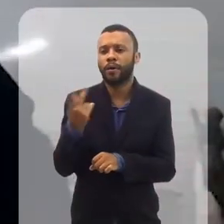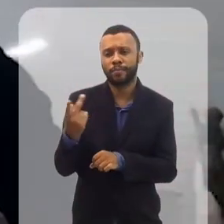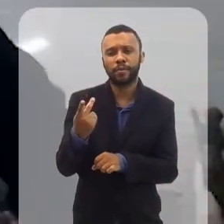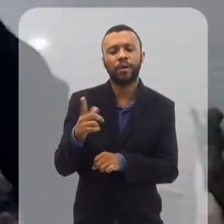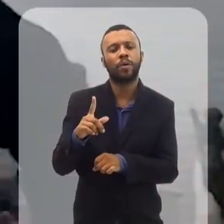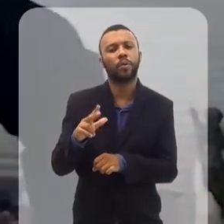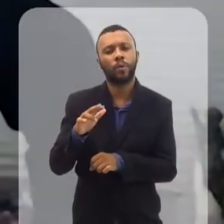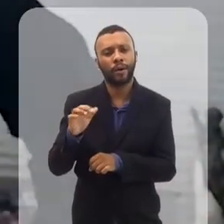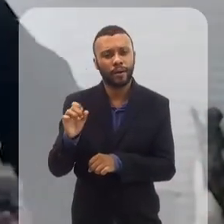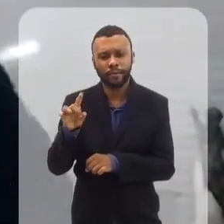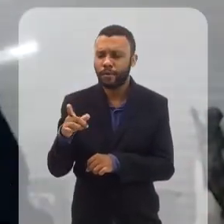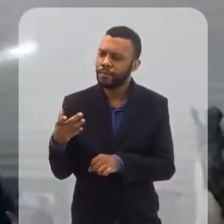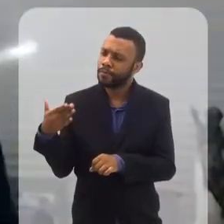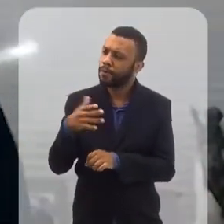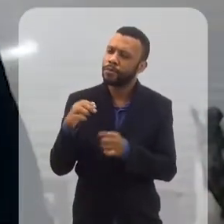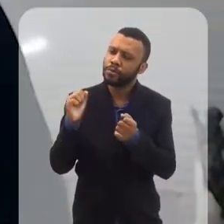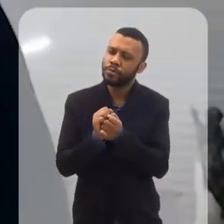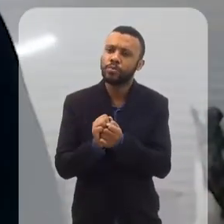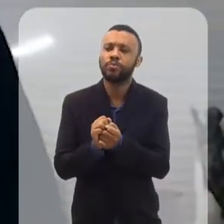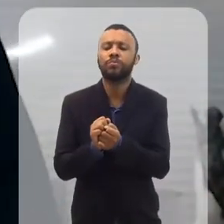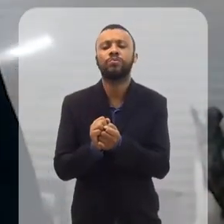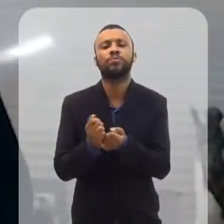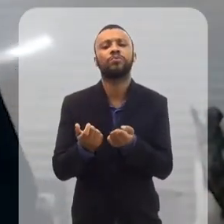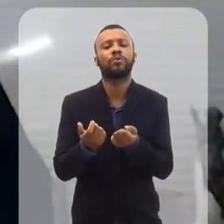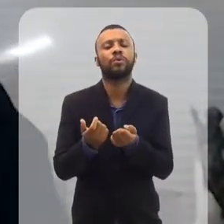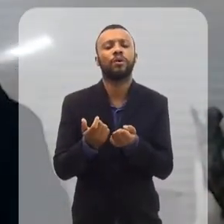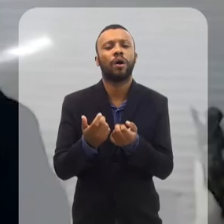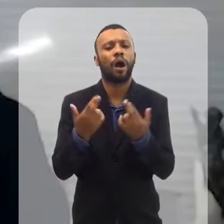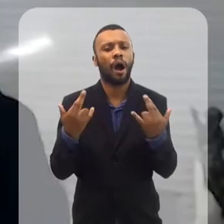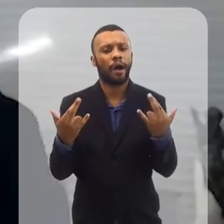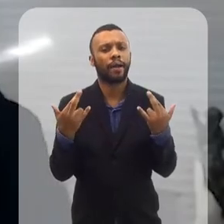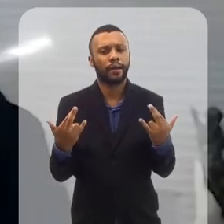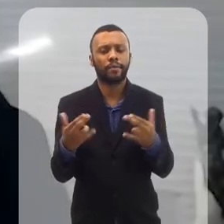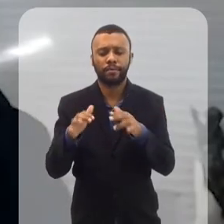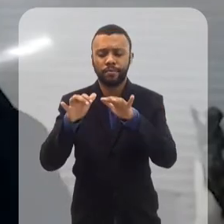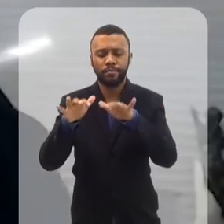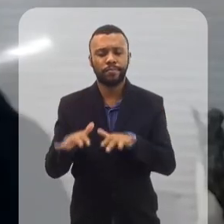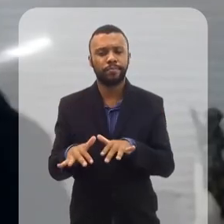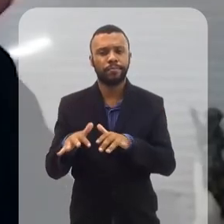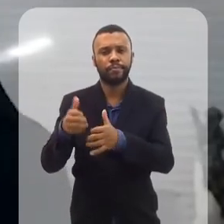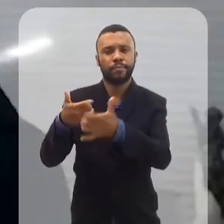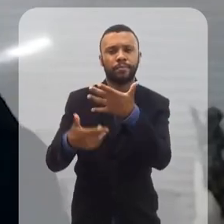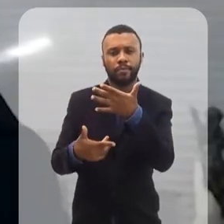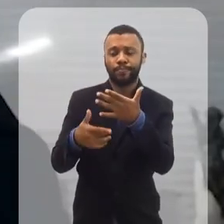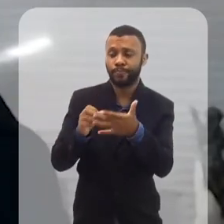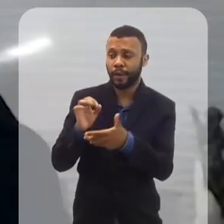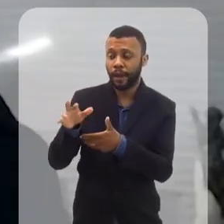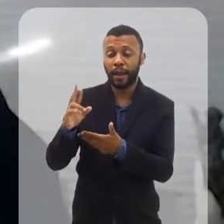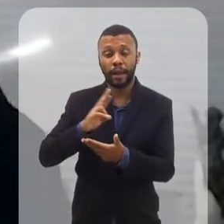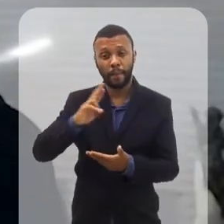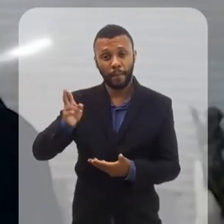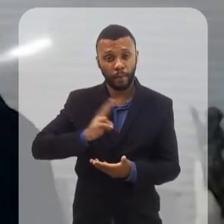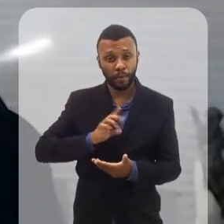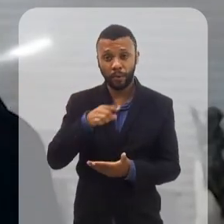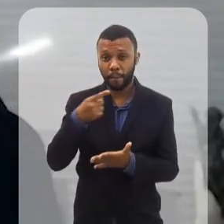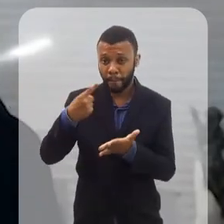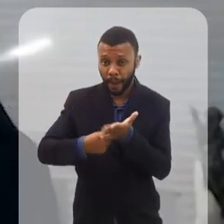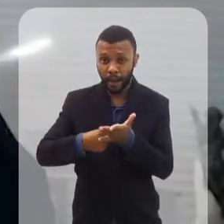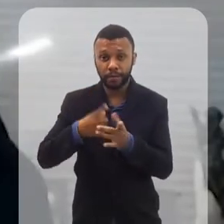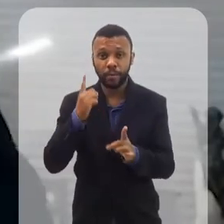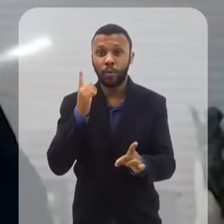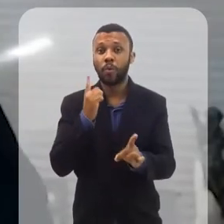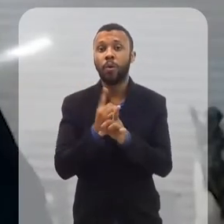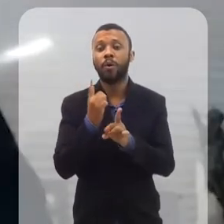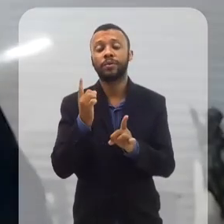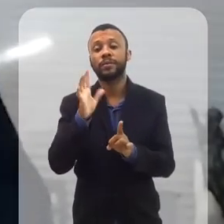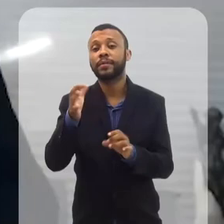lugar. É como se eu e o Lucas falassem: Lucas, vamos no Rock in Rio juntos. Eu falo por chat, ele me responde, a gente marca o um